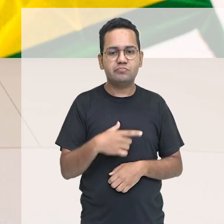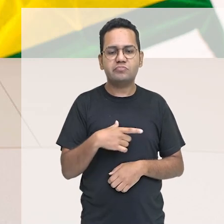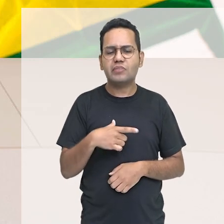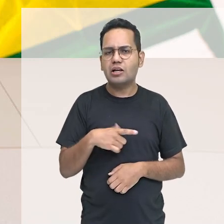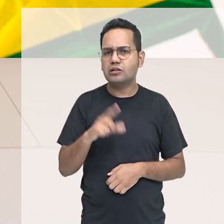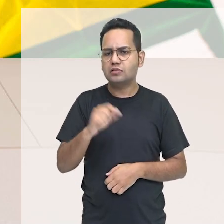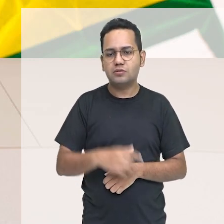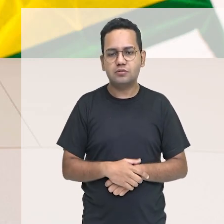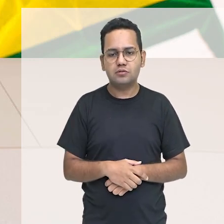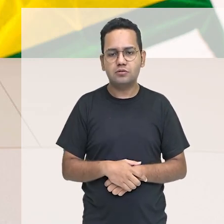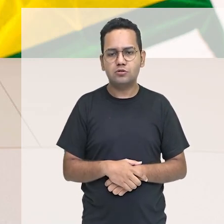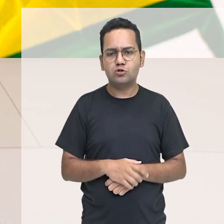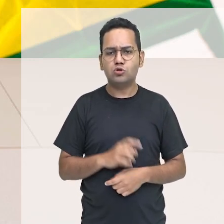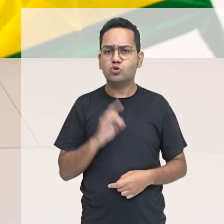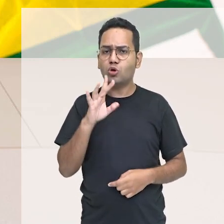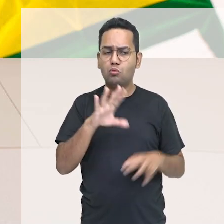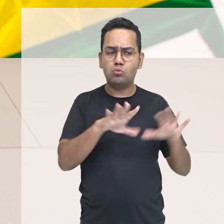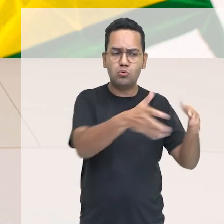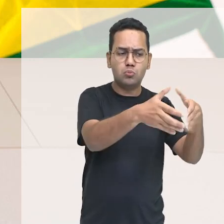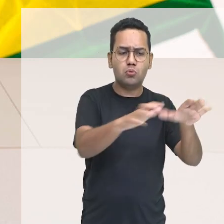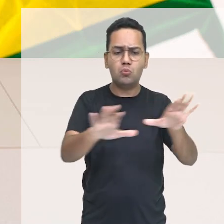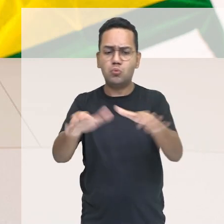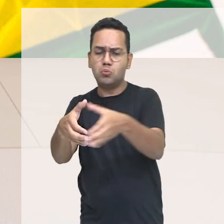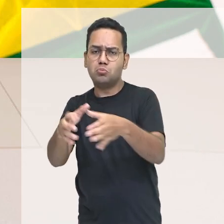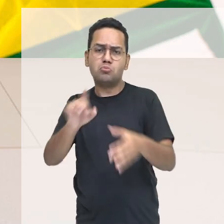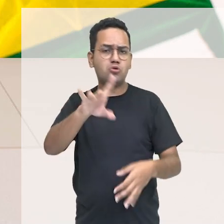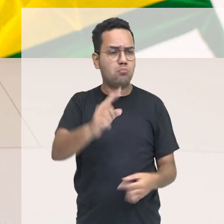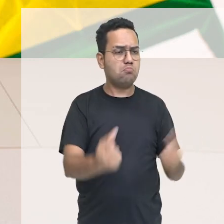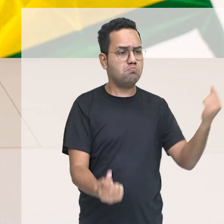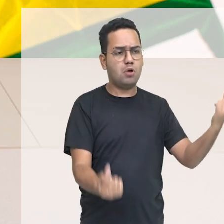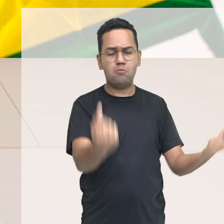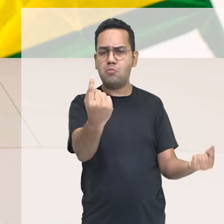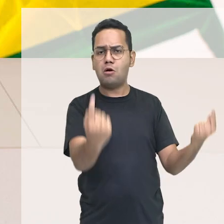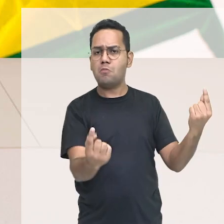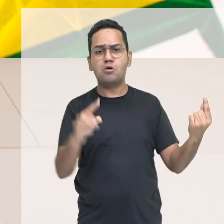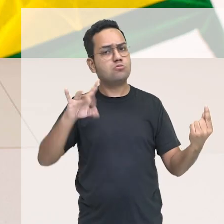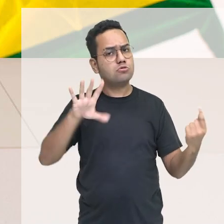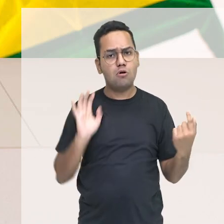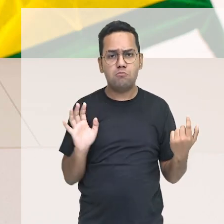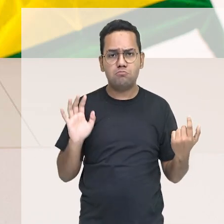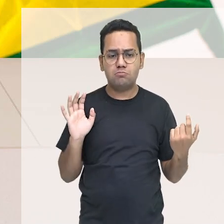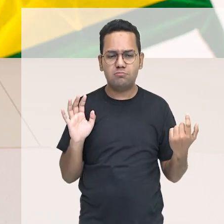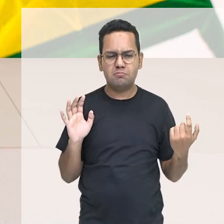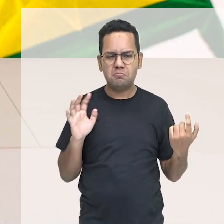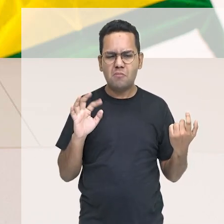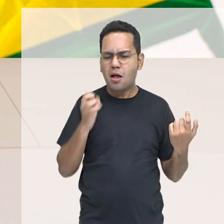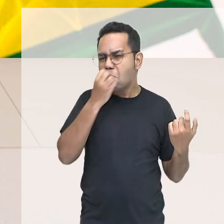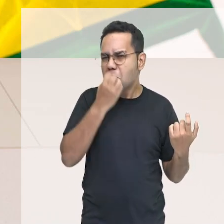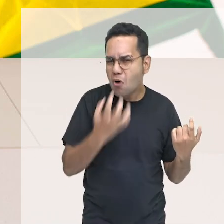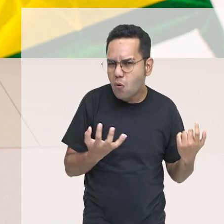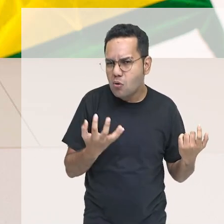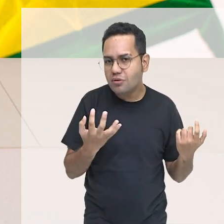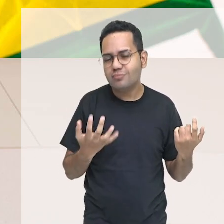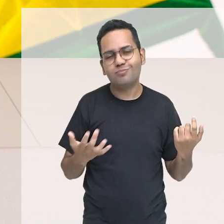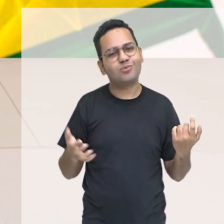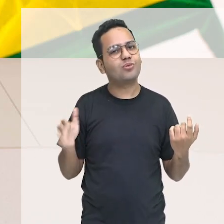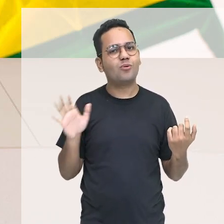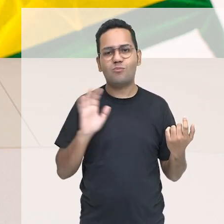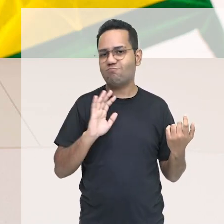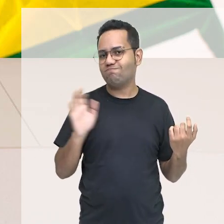polarização. Apenas um grupo contra o outro. E isso não fica bem. É uma repercussão